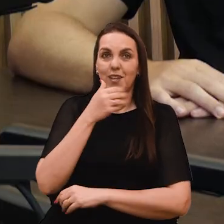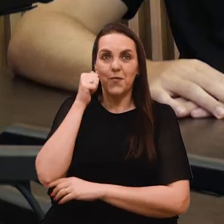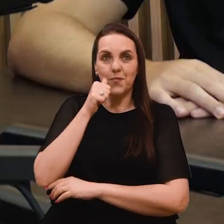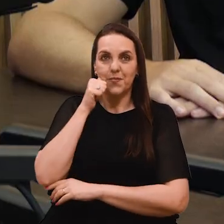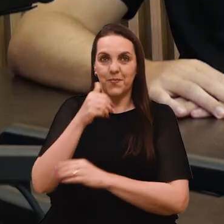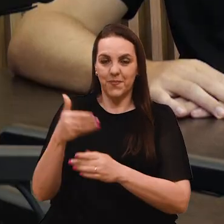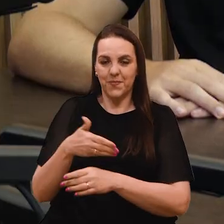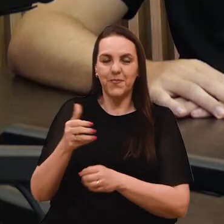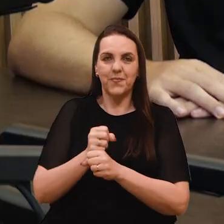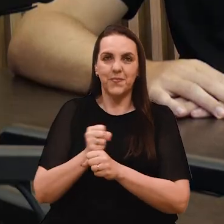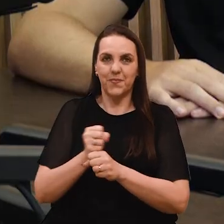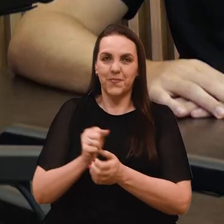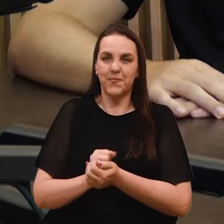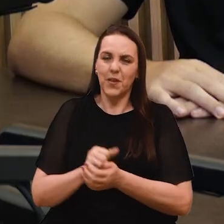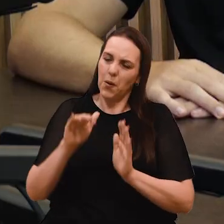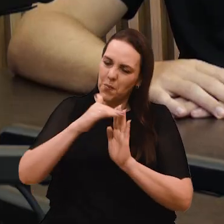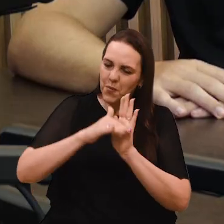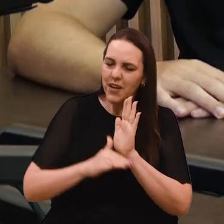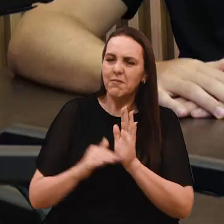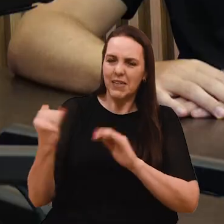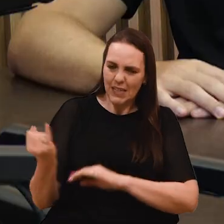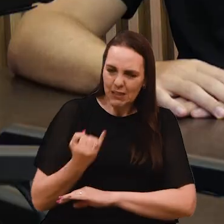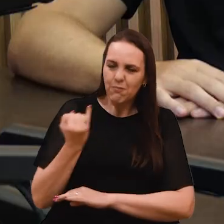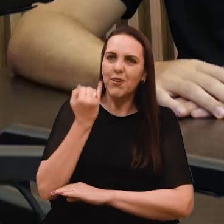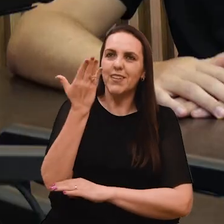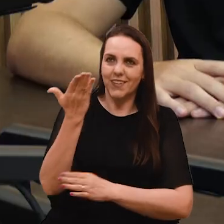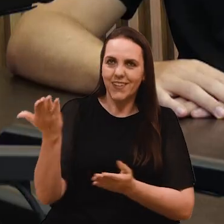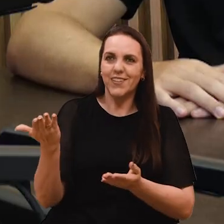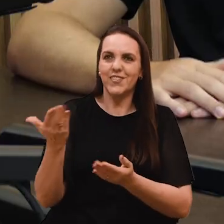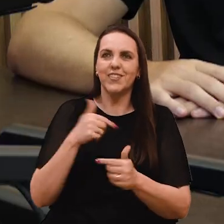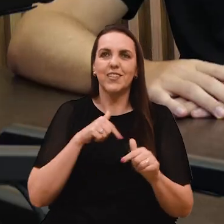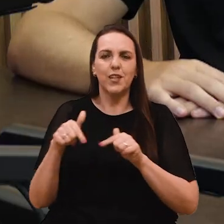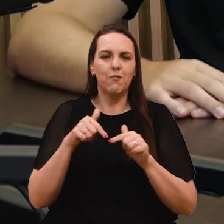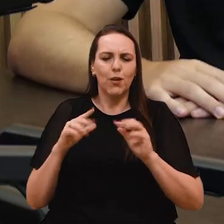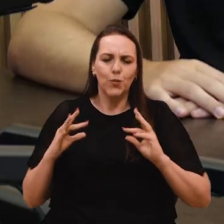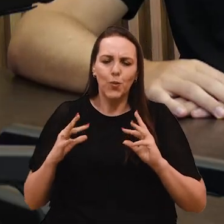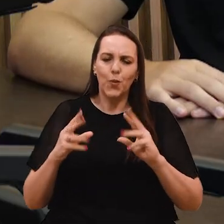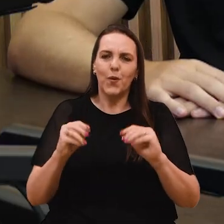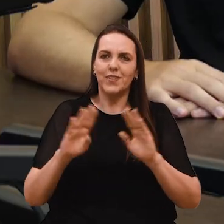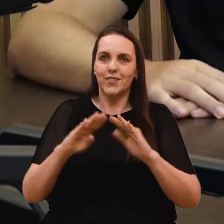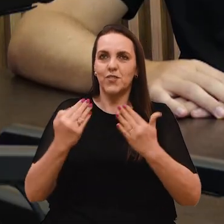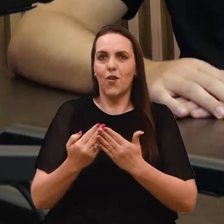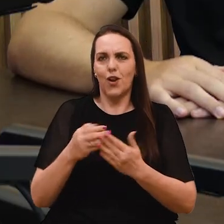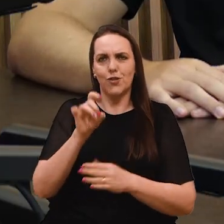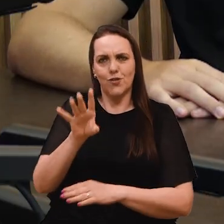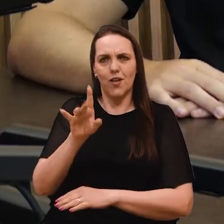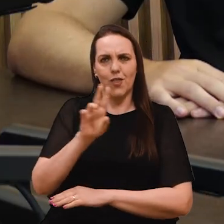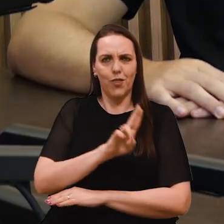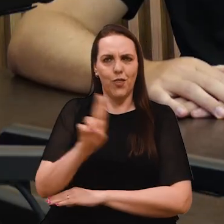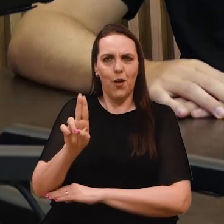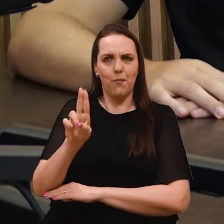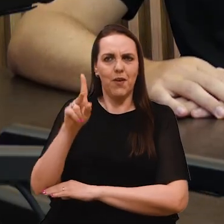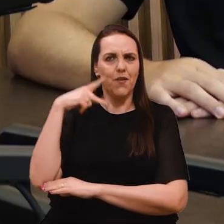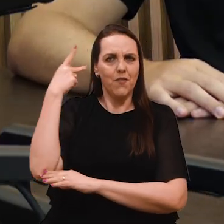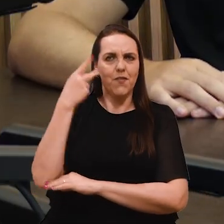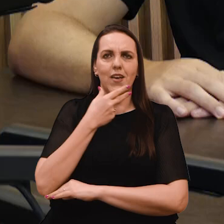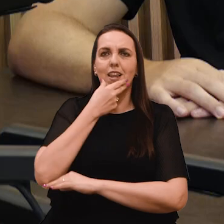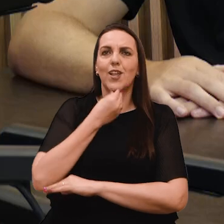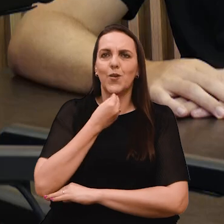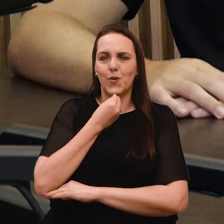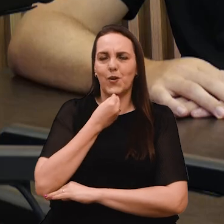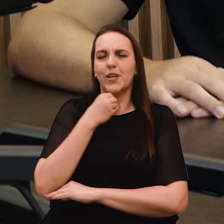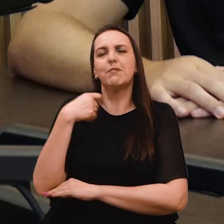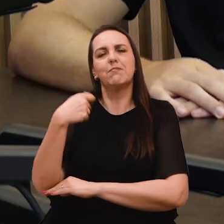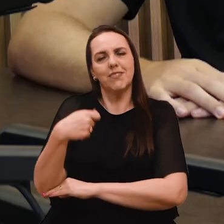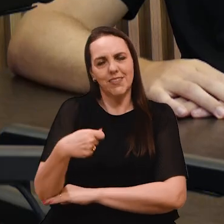né? Então, um programa tão importante desse, que trabalha com todas as escolas, não poderia só ter o nome de vereador. Nós